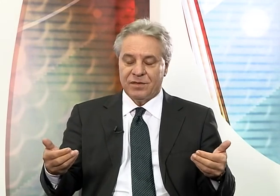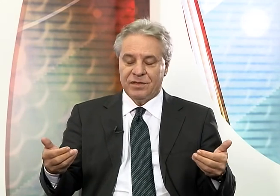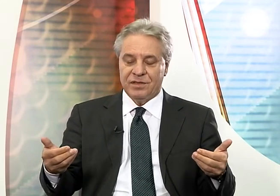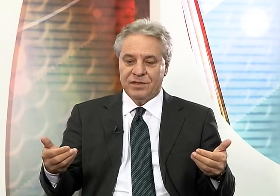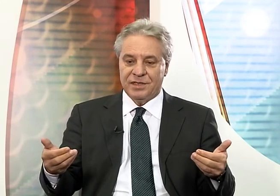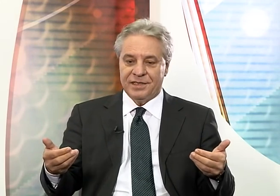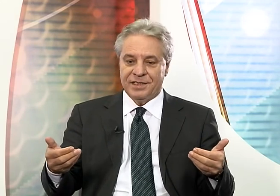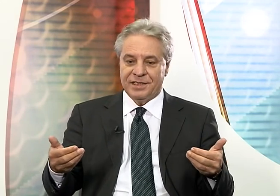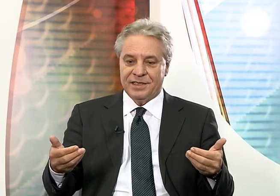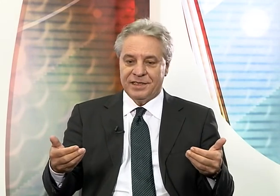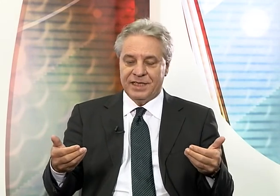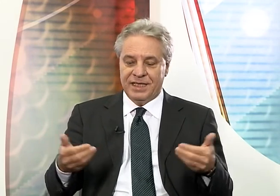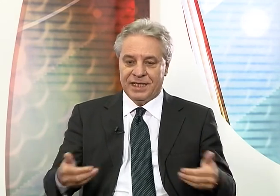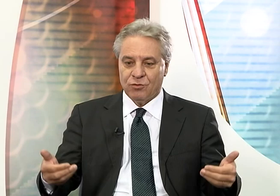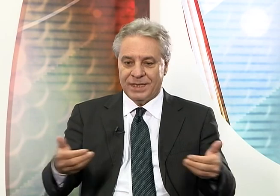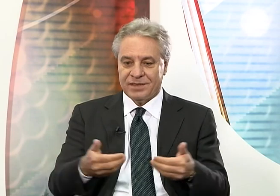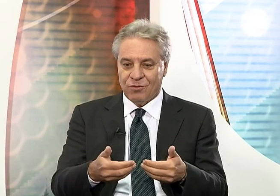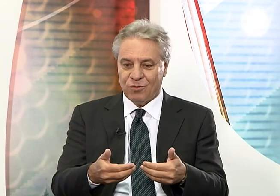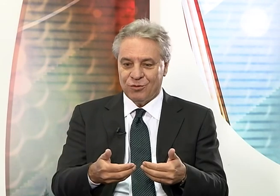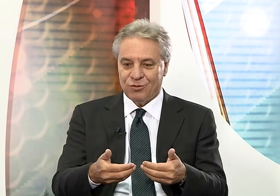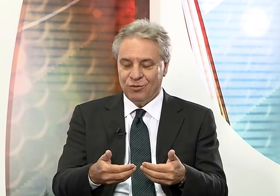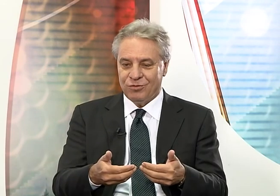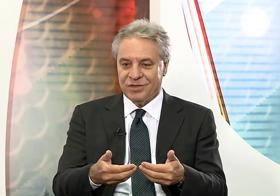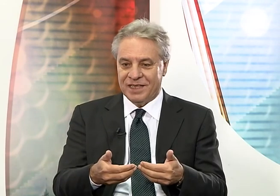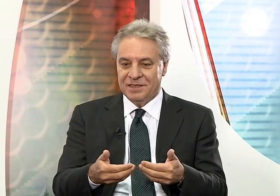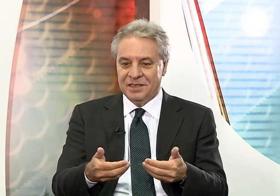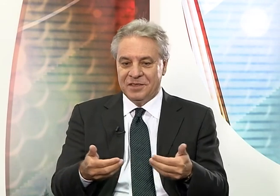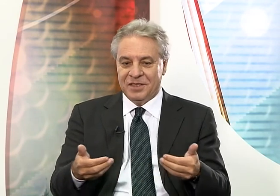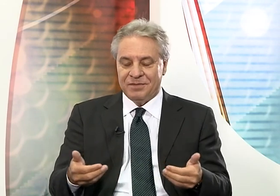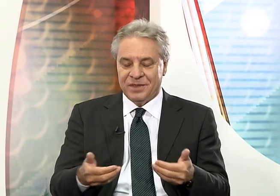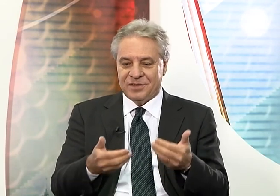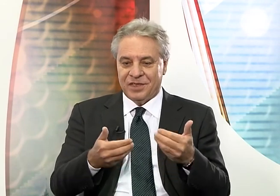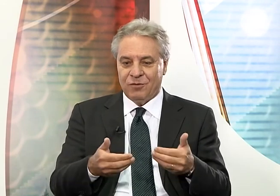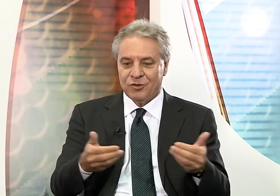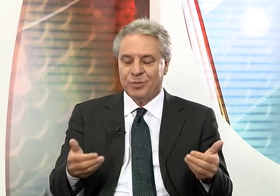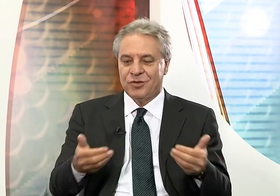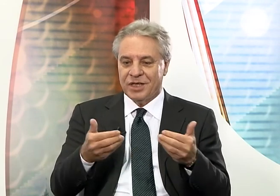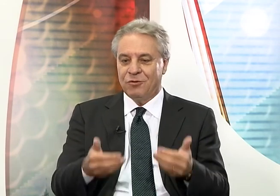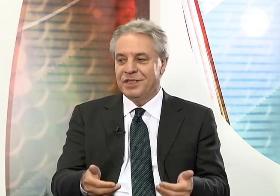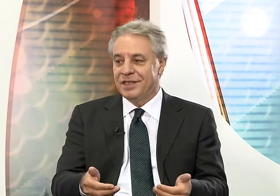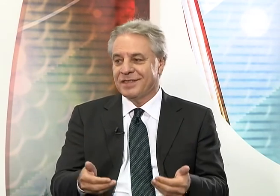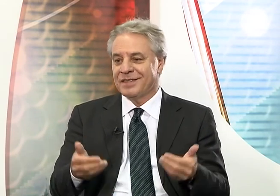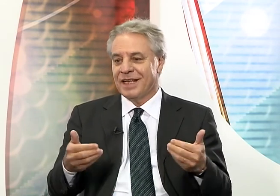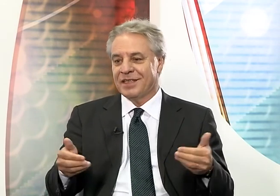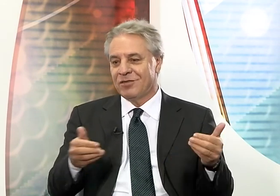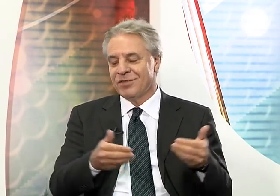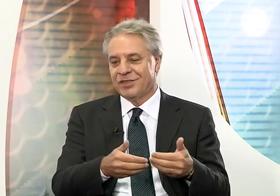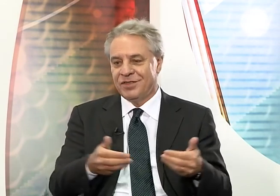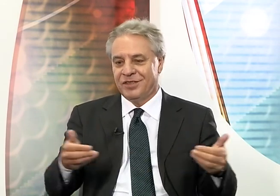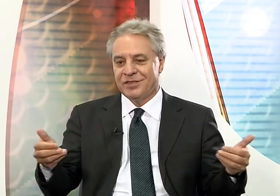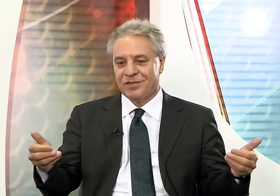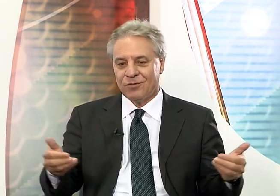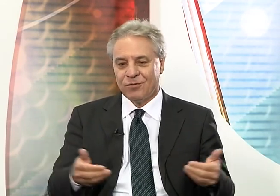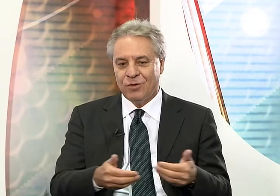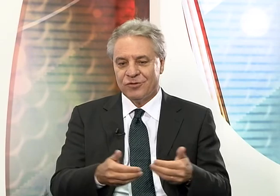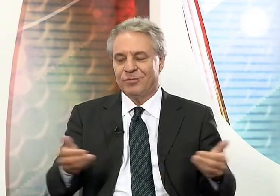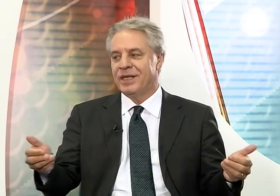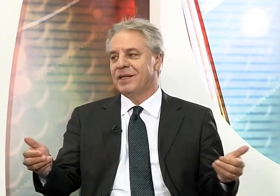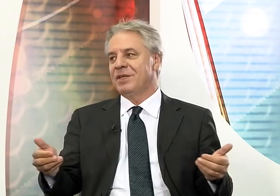eles, em atuação conjunta, são os protagonistas daquilo que se